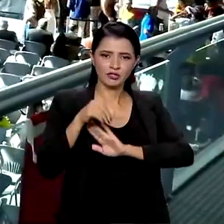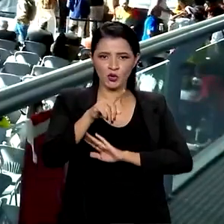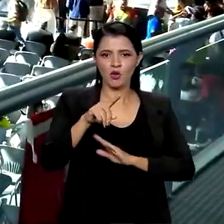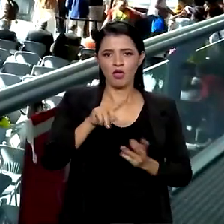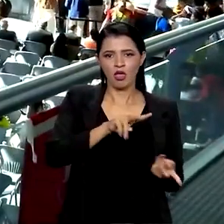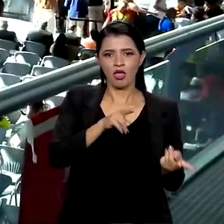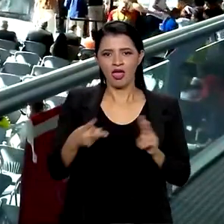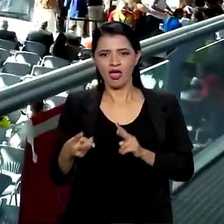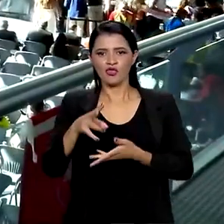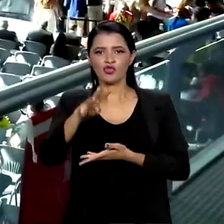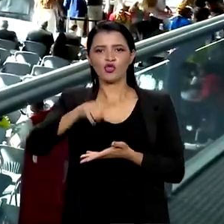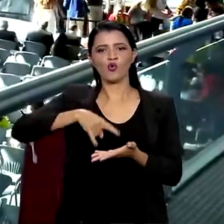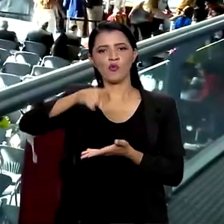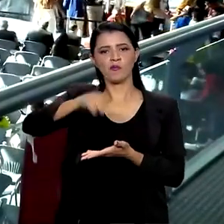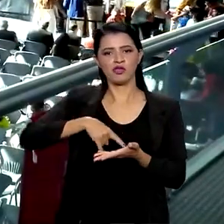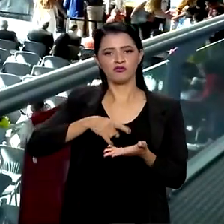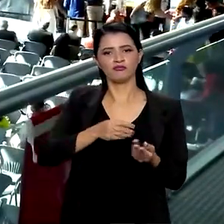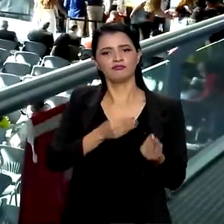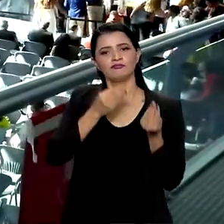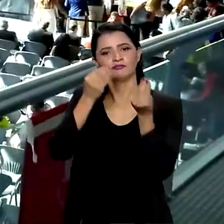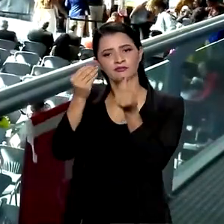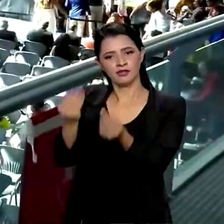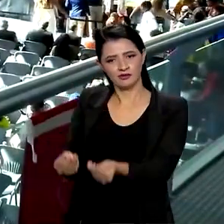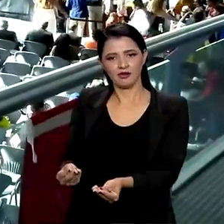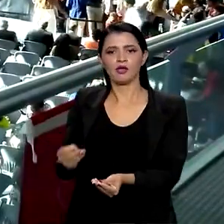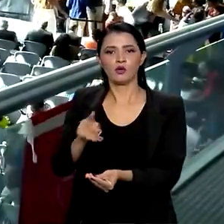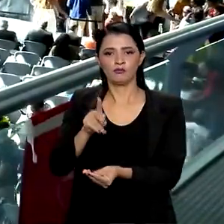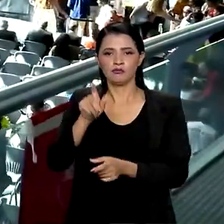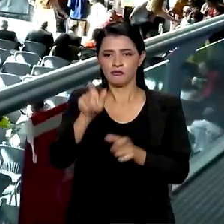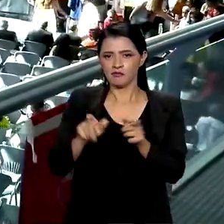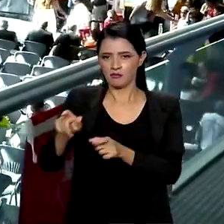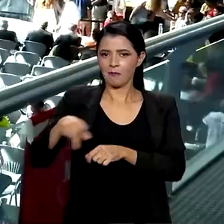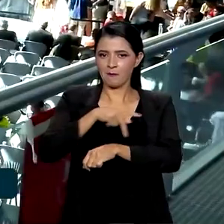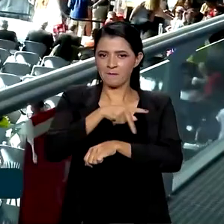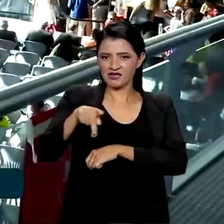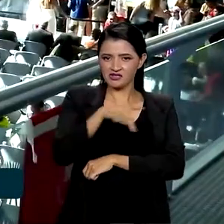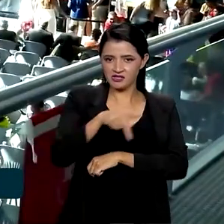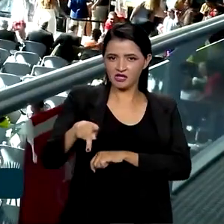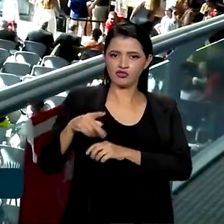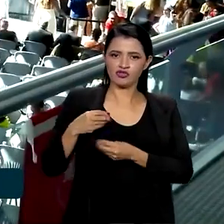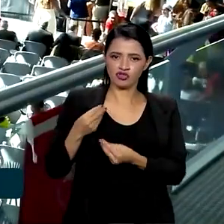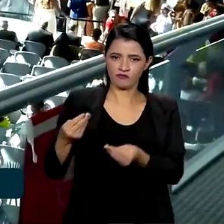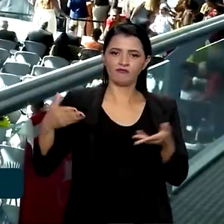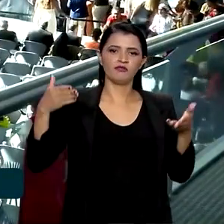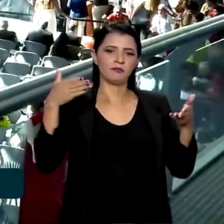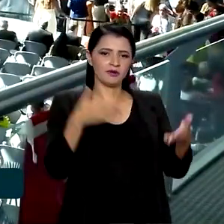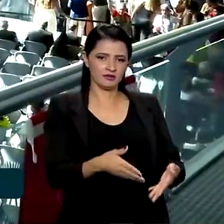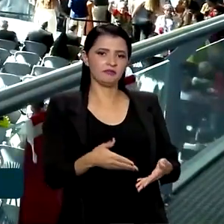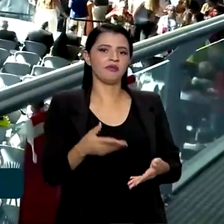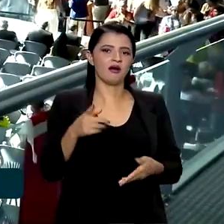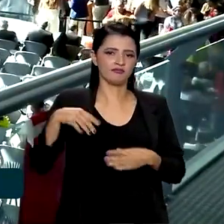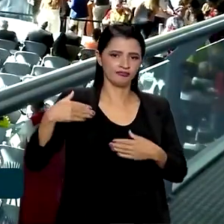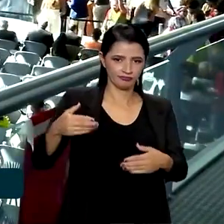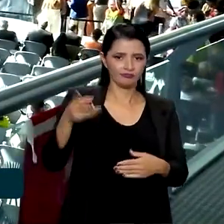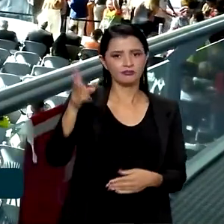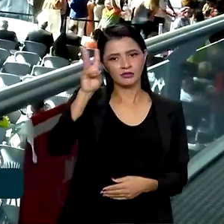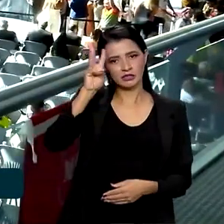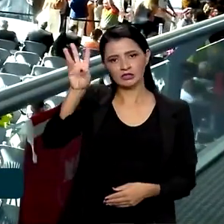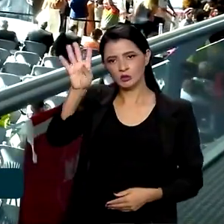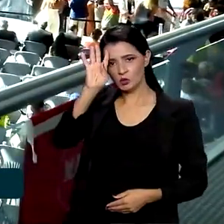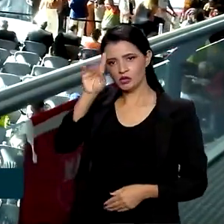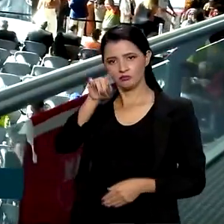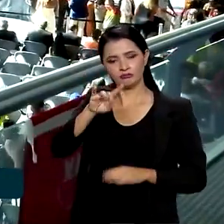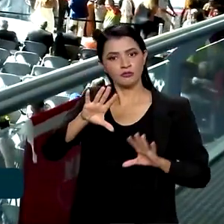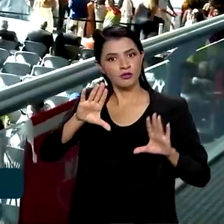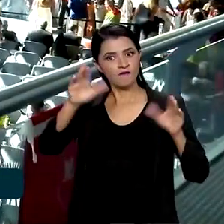um documento que será entregue aos presidentes que vão participar da Cúpula da Amazônia nos próximos dias. O evento é